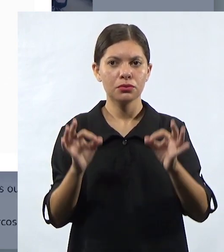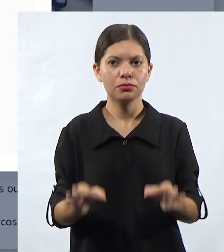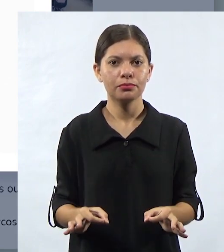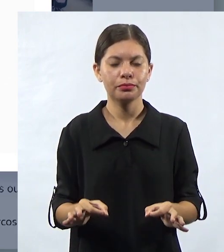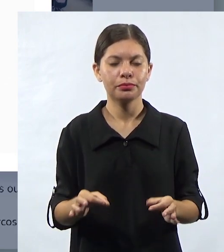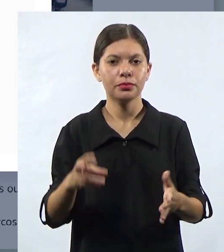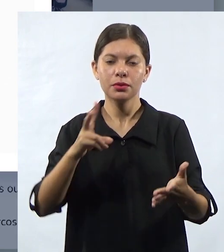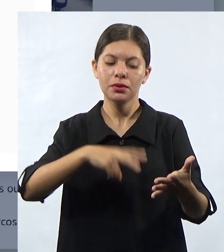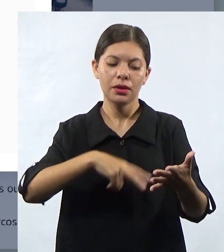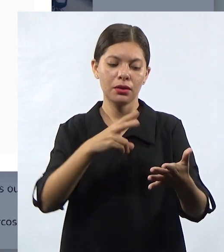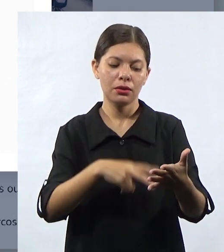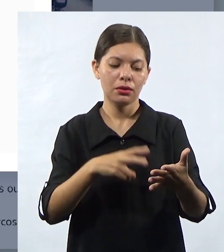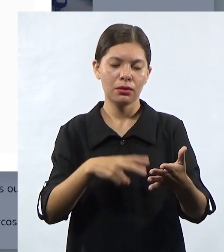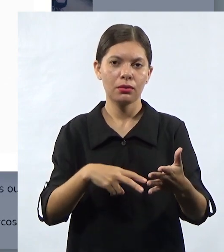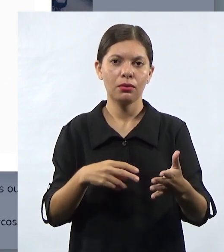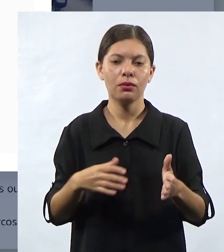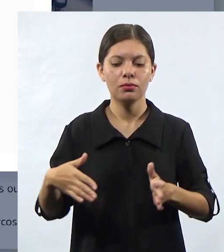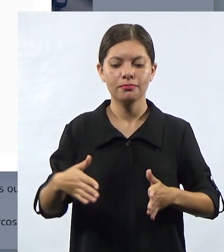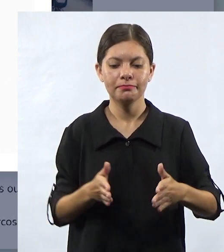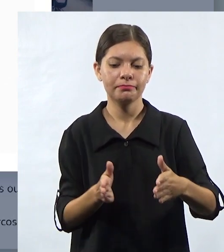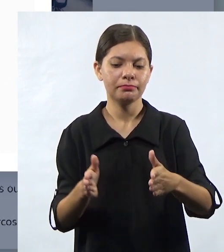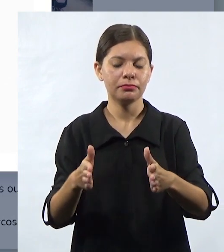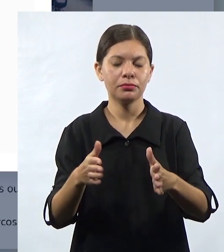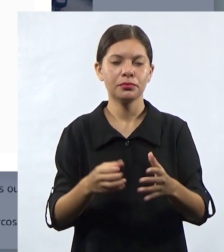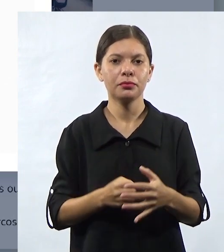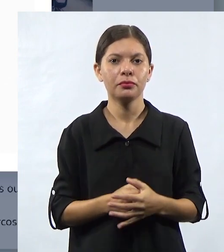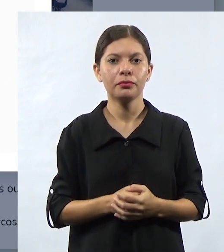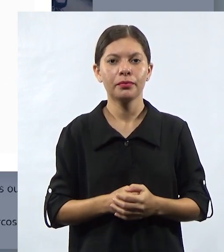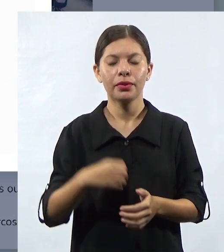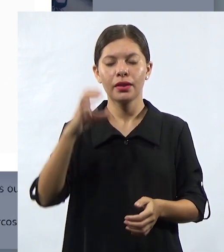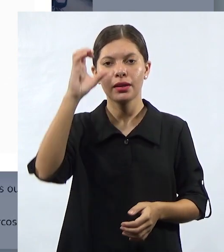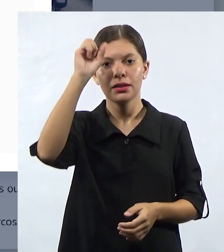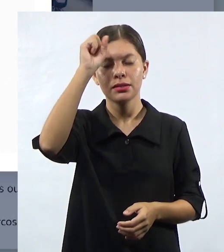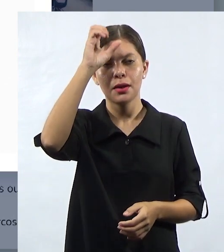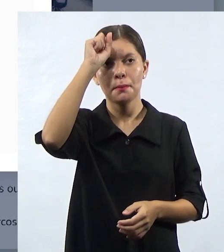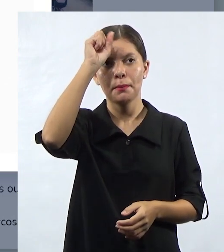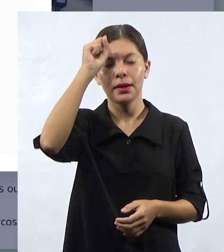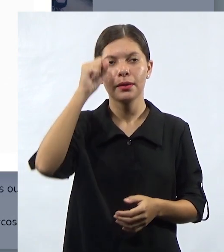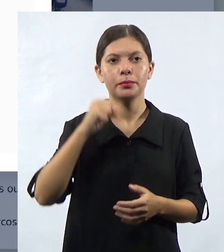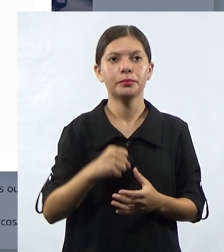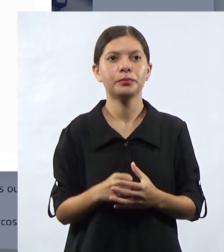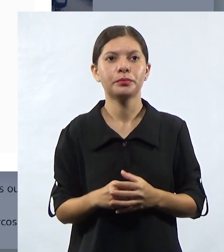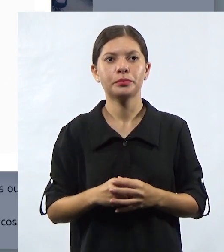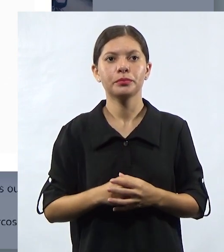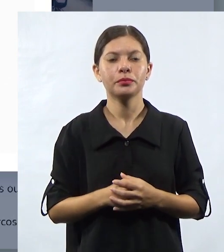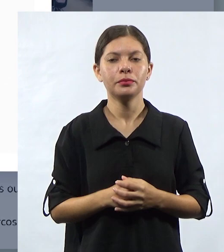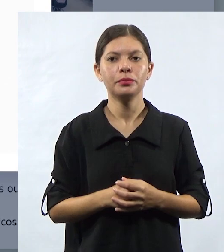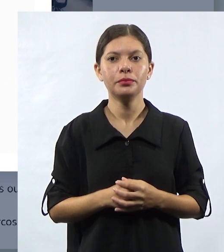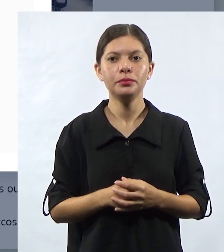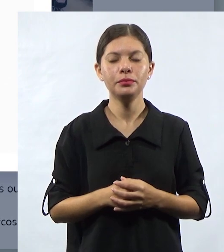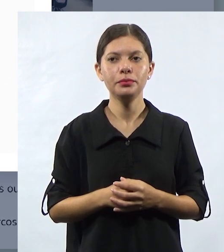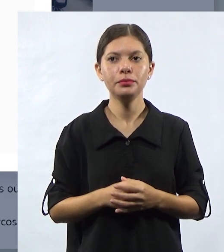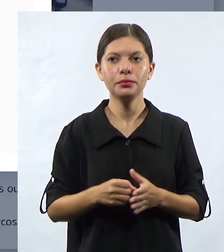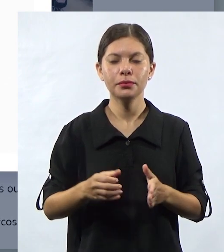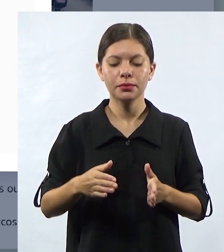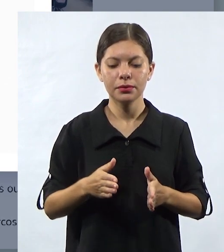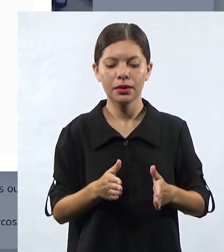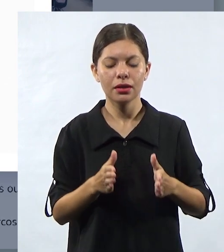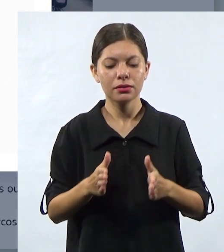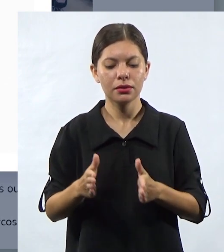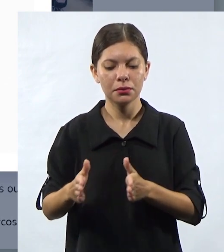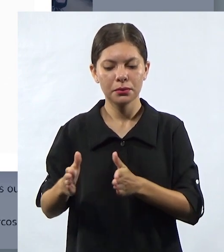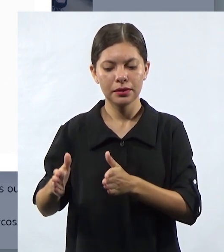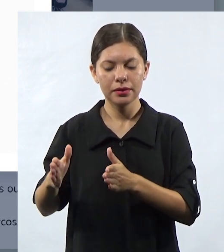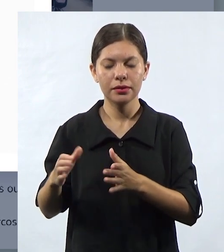que o leitor tem que seguir exatamente aquele percurso. Então, ele tem que saber qual que é o ritmo e qual que é a sequência que eu